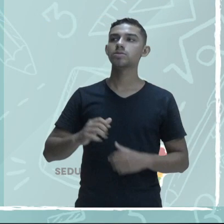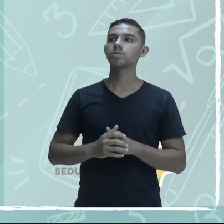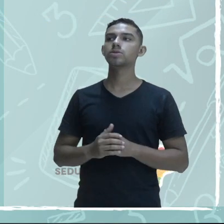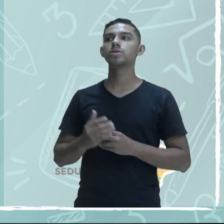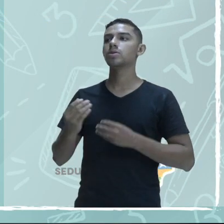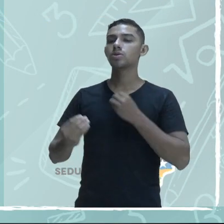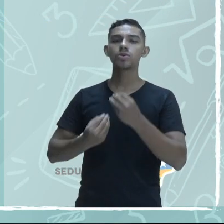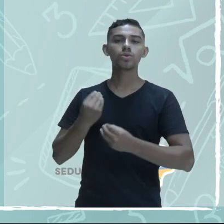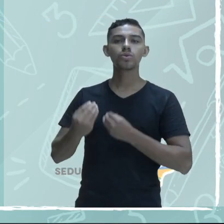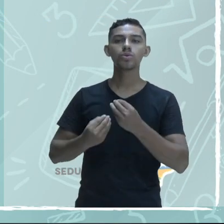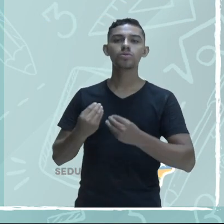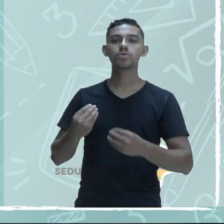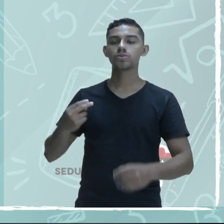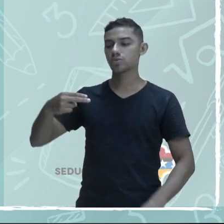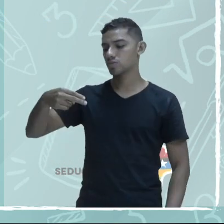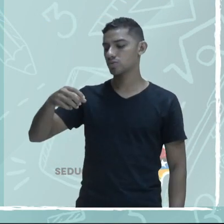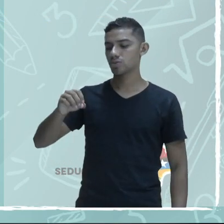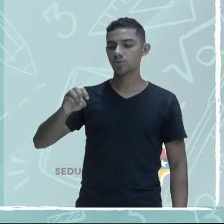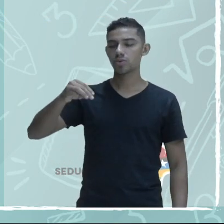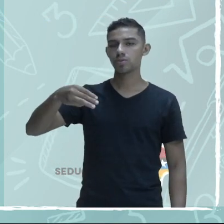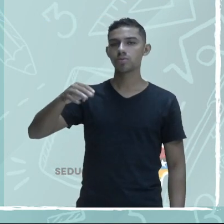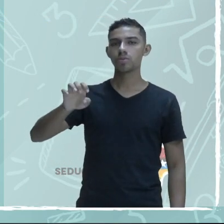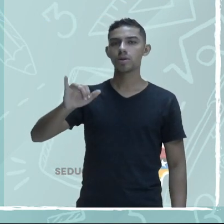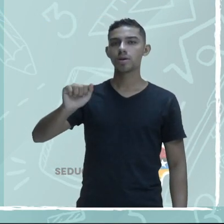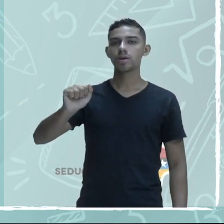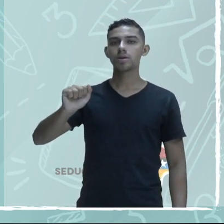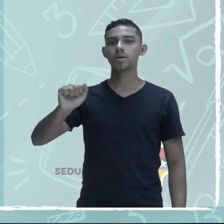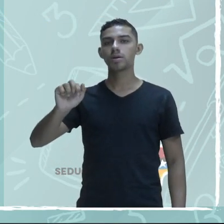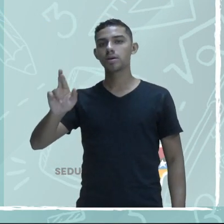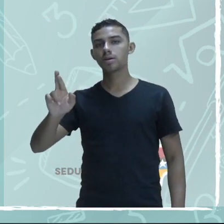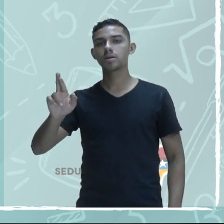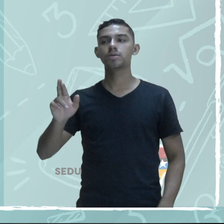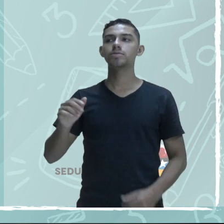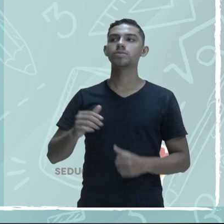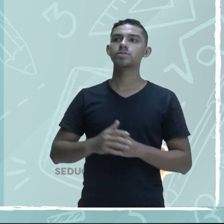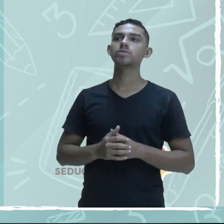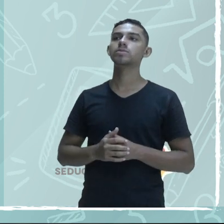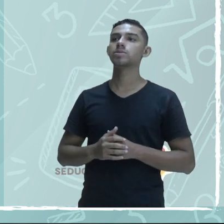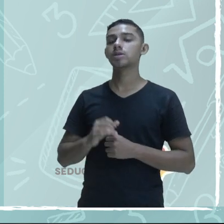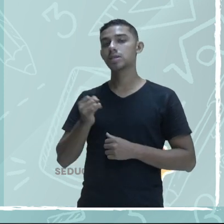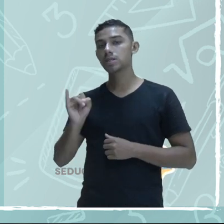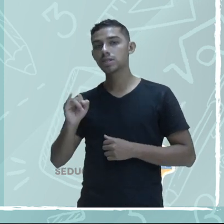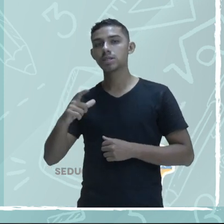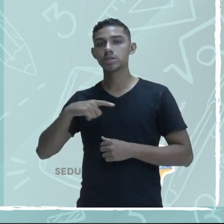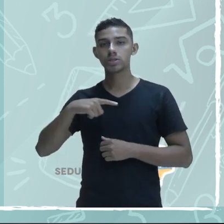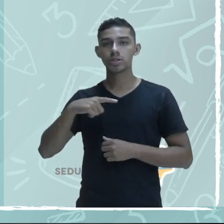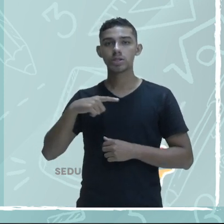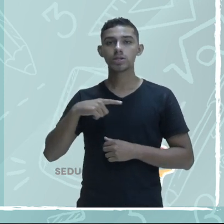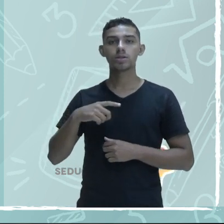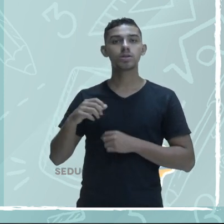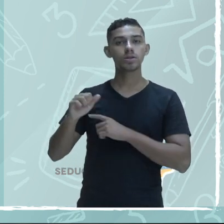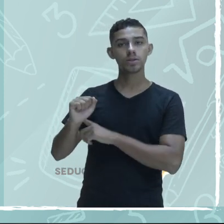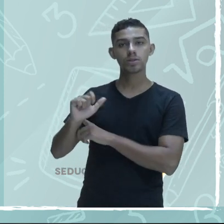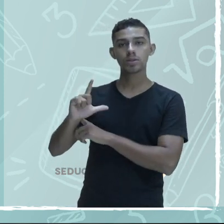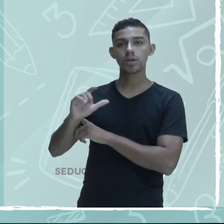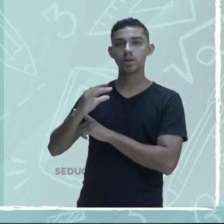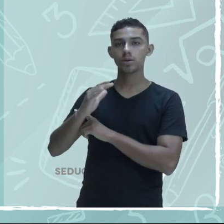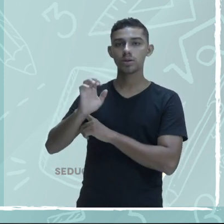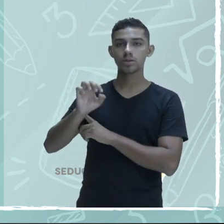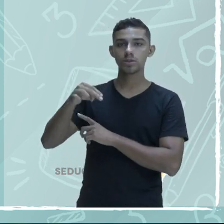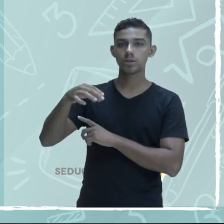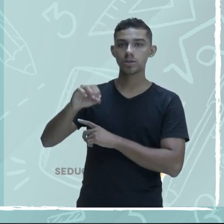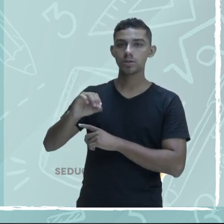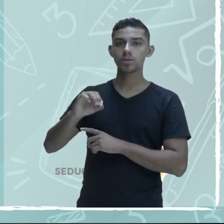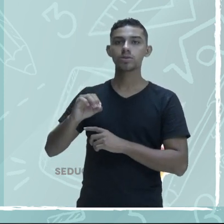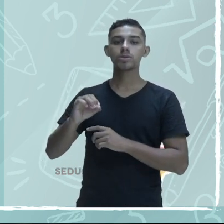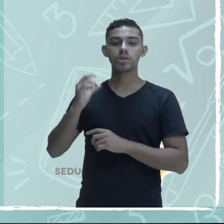como nomear um alceno? Eu tenho que verificar, primeiramente, se eu tenho um alceno de cadeia normal ou de cadeia